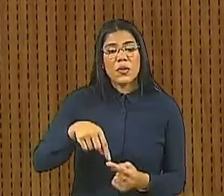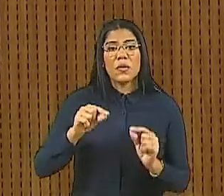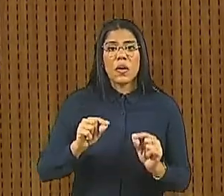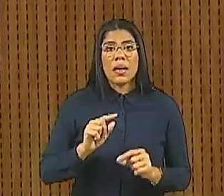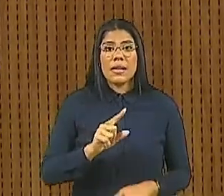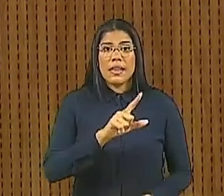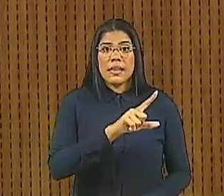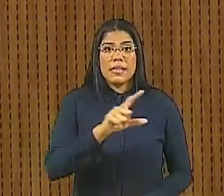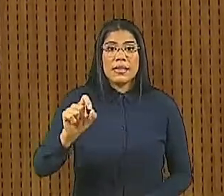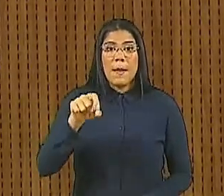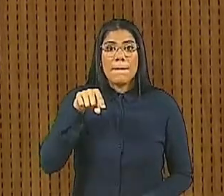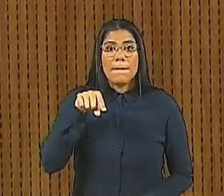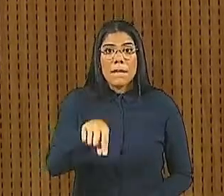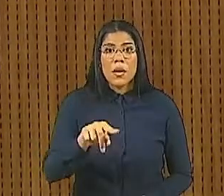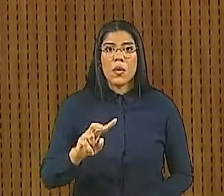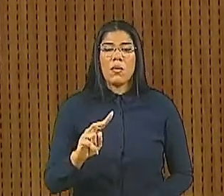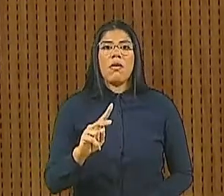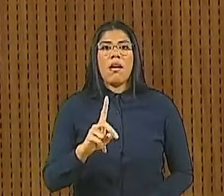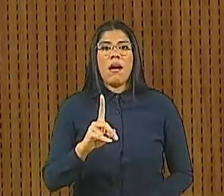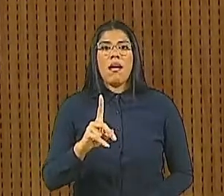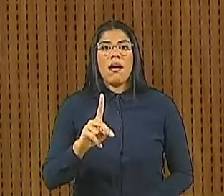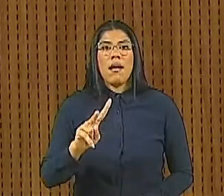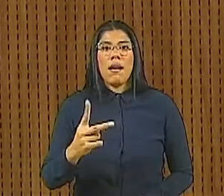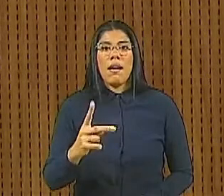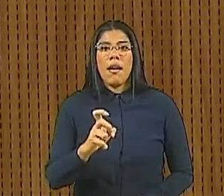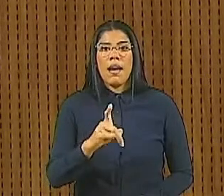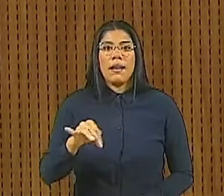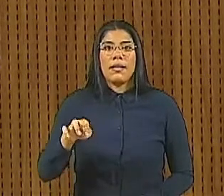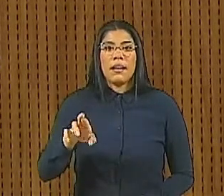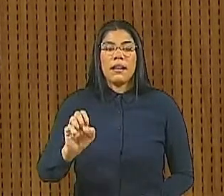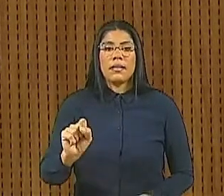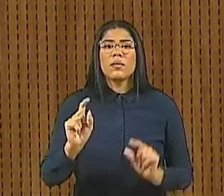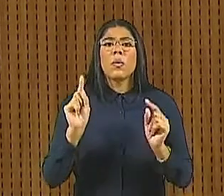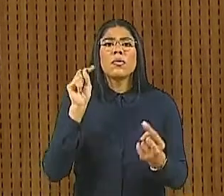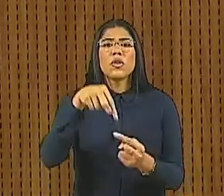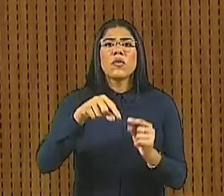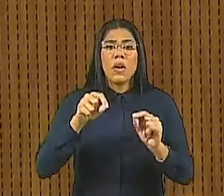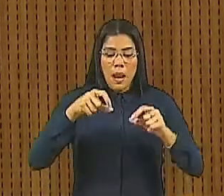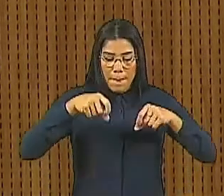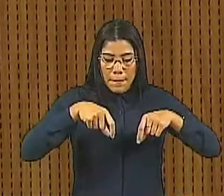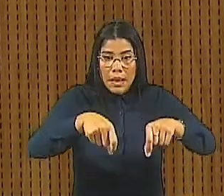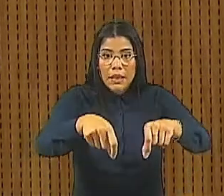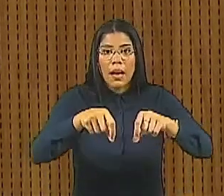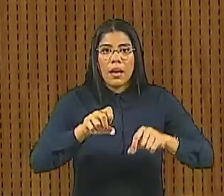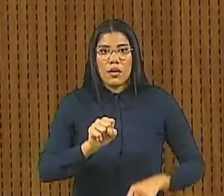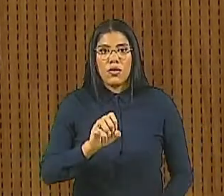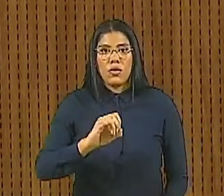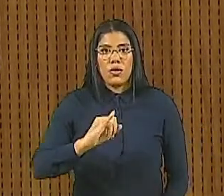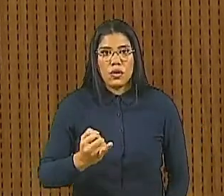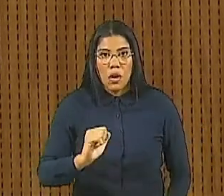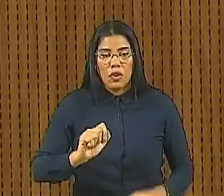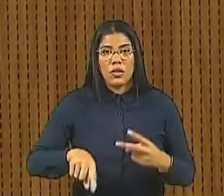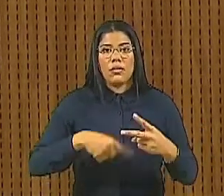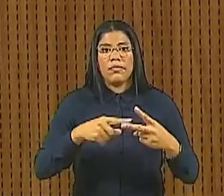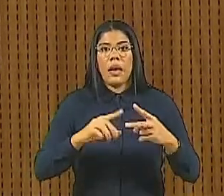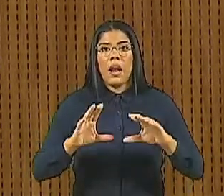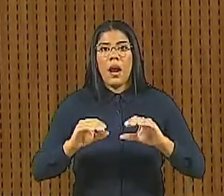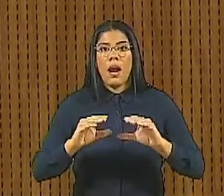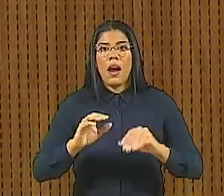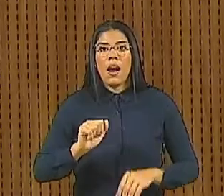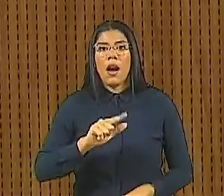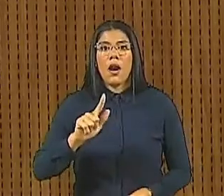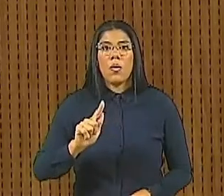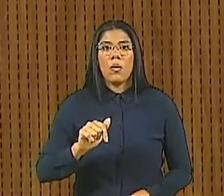para a expansão da fronteira da soja e do algodão. E há, obviamente, aqueles